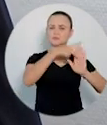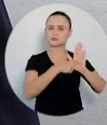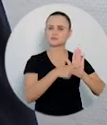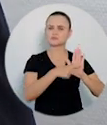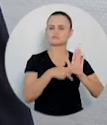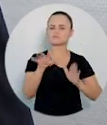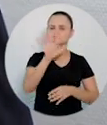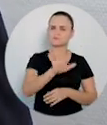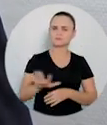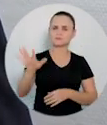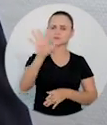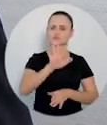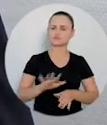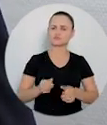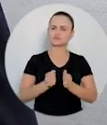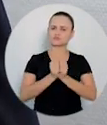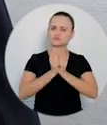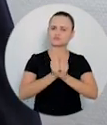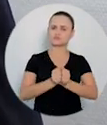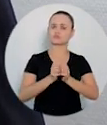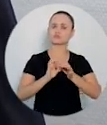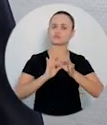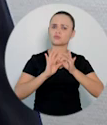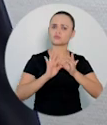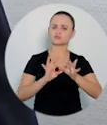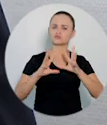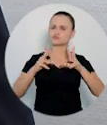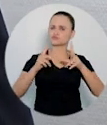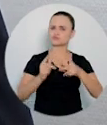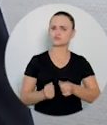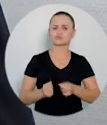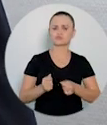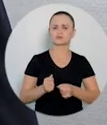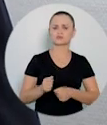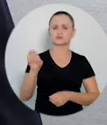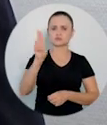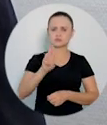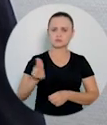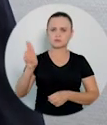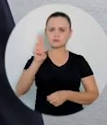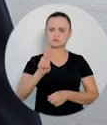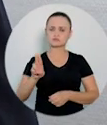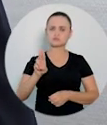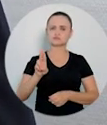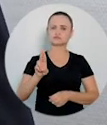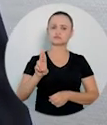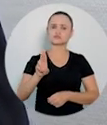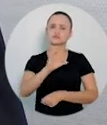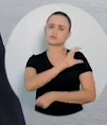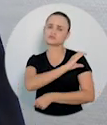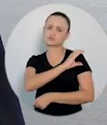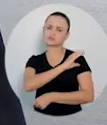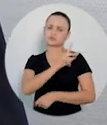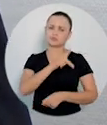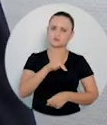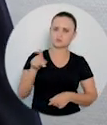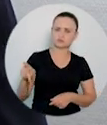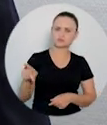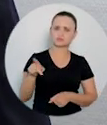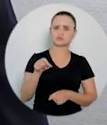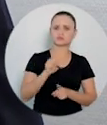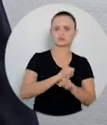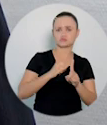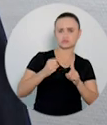evento nacional onde nós possamos juntos, com toda a academia, todas as universidades, com o corpo docente, o